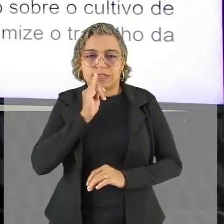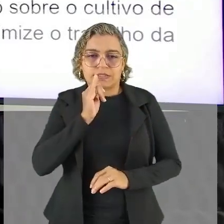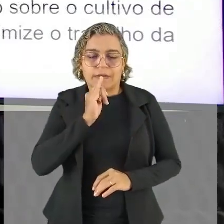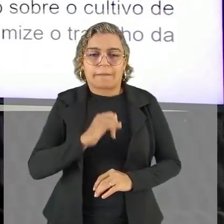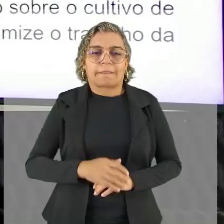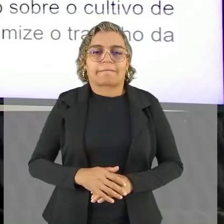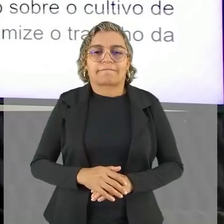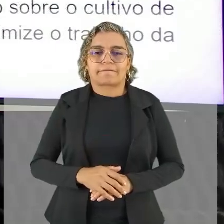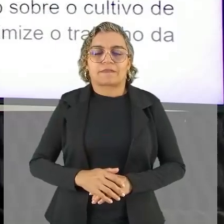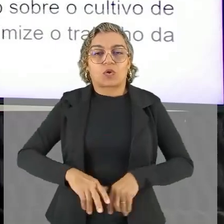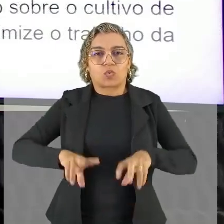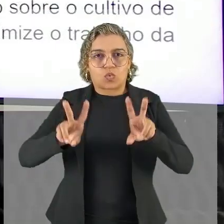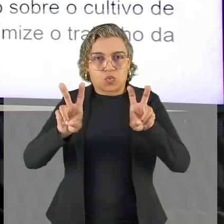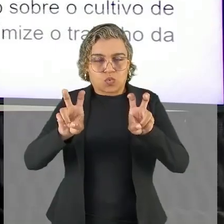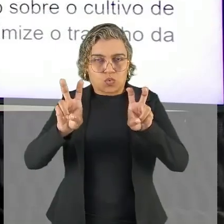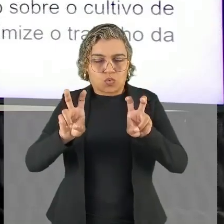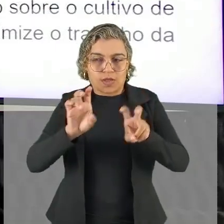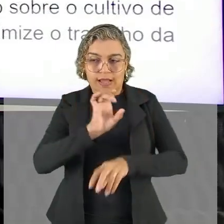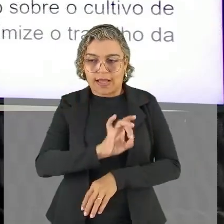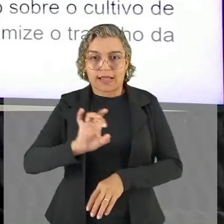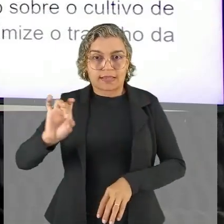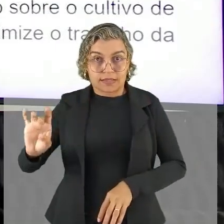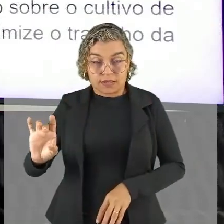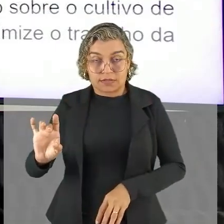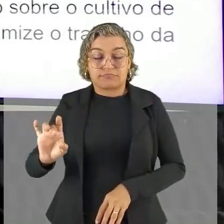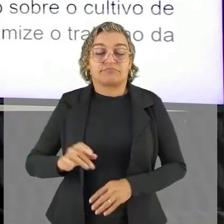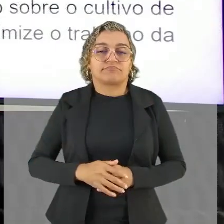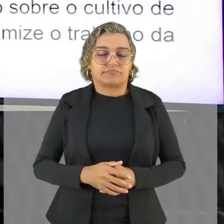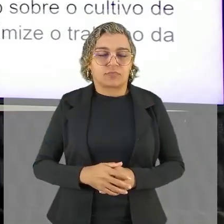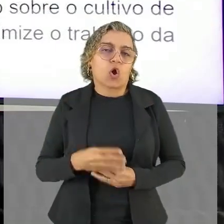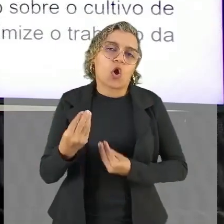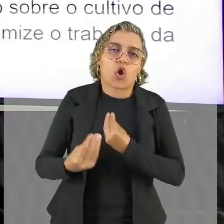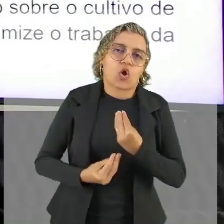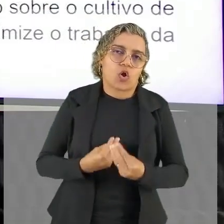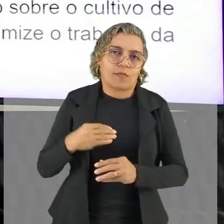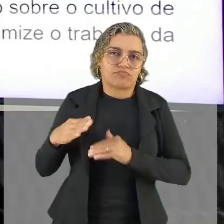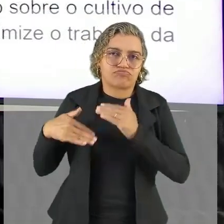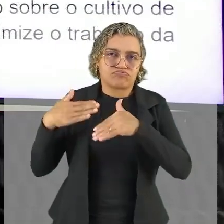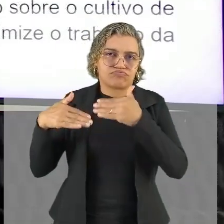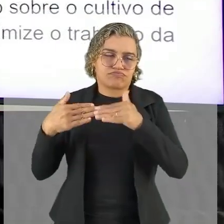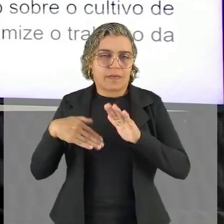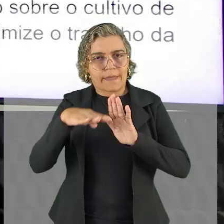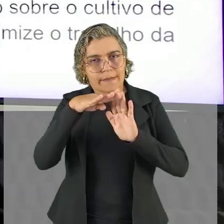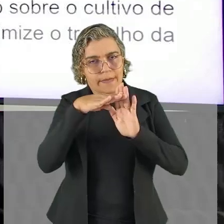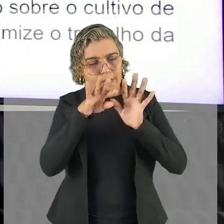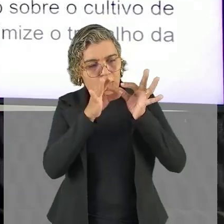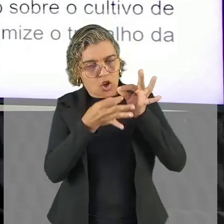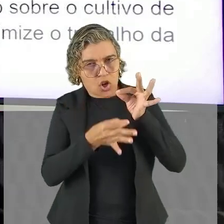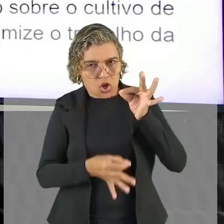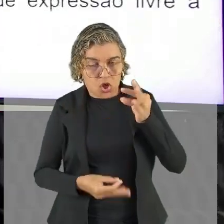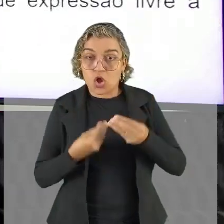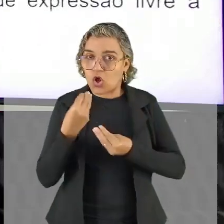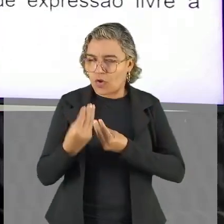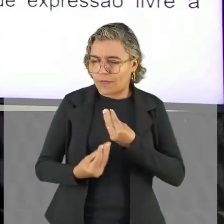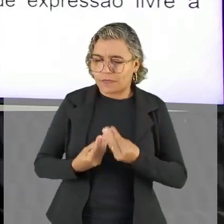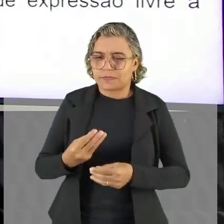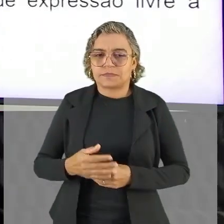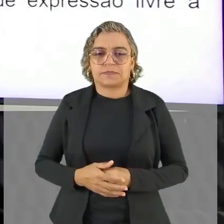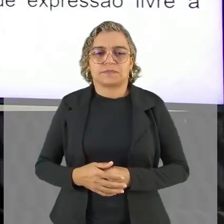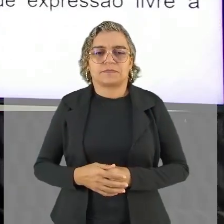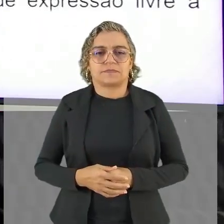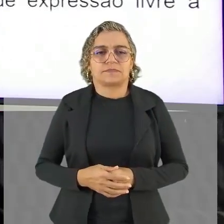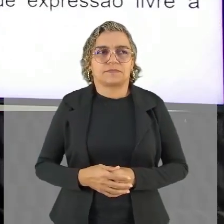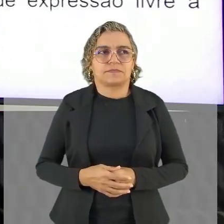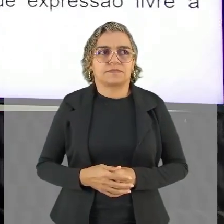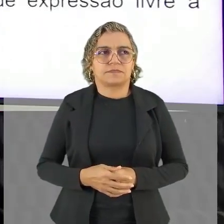os enunciados de cada um dos textos, como eles se desenvolvem, como eles se desenrolam, tá? A grosso